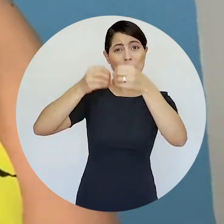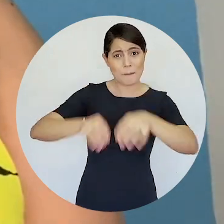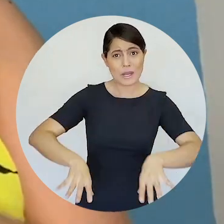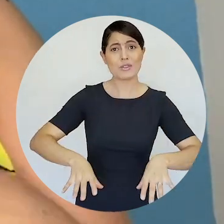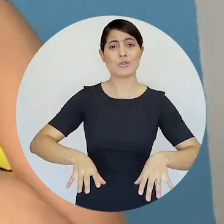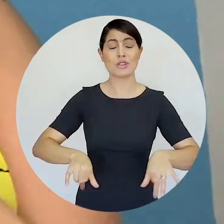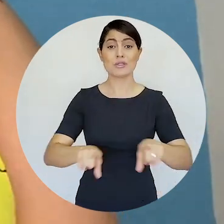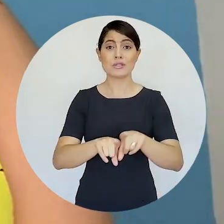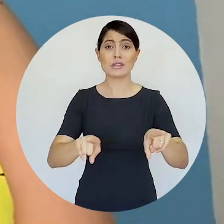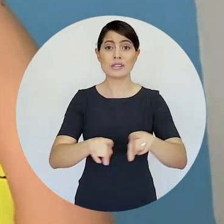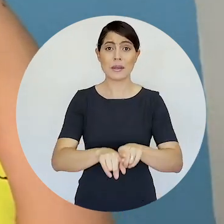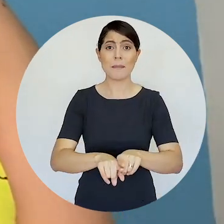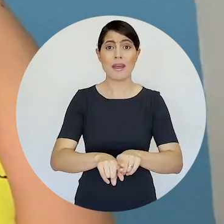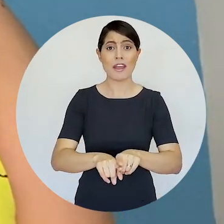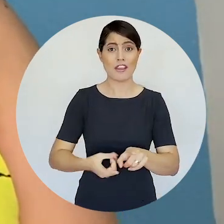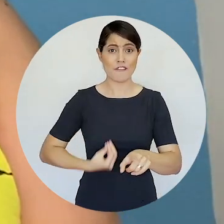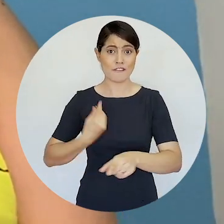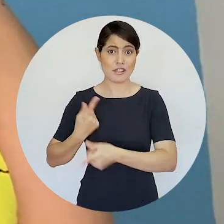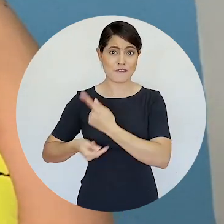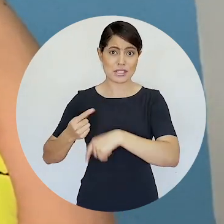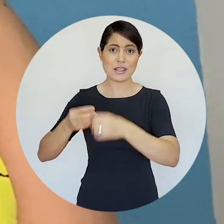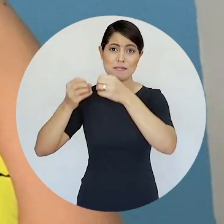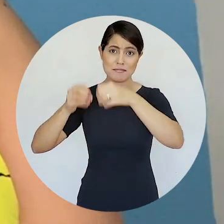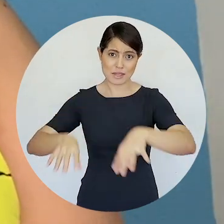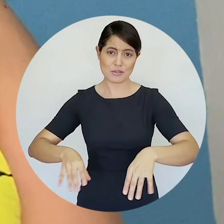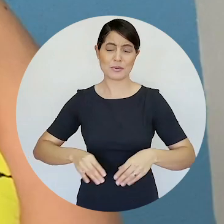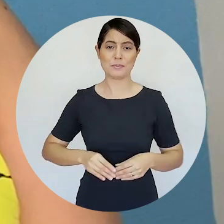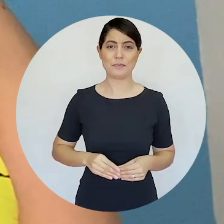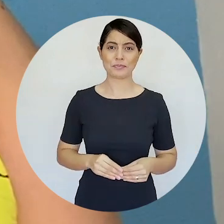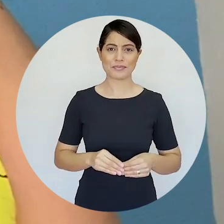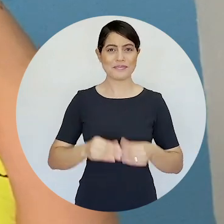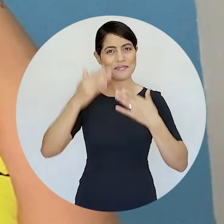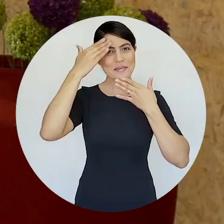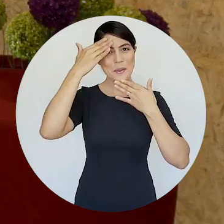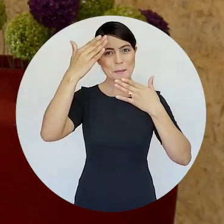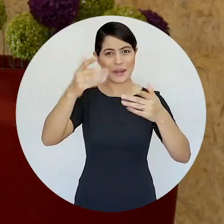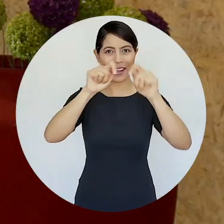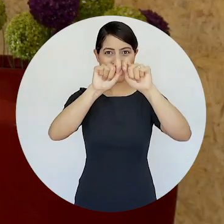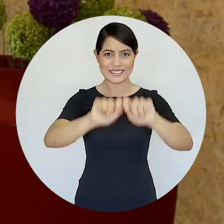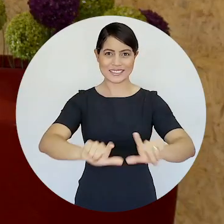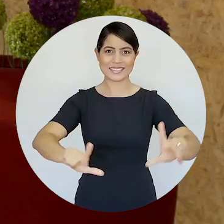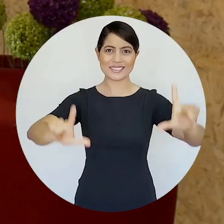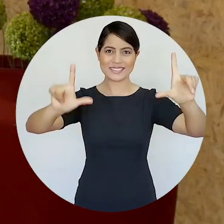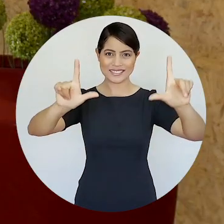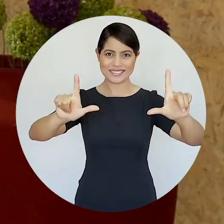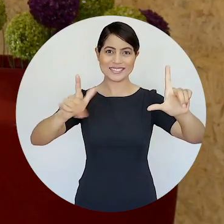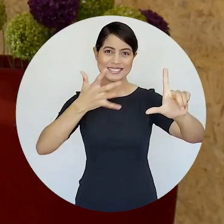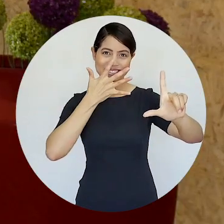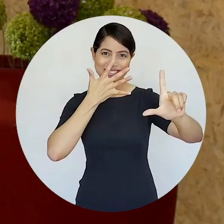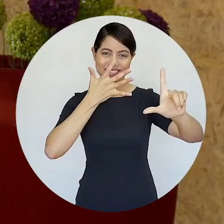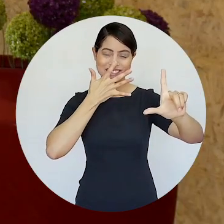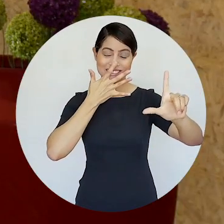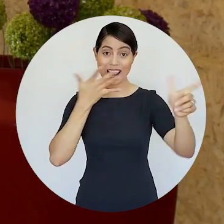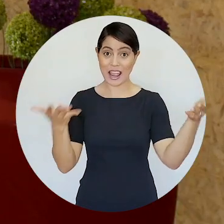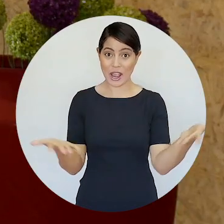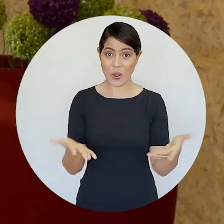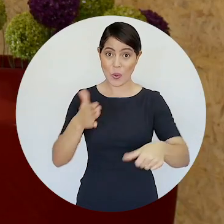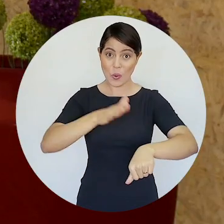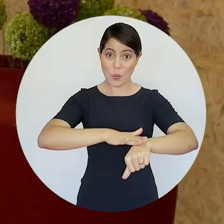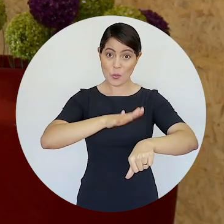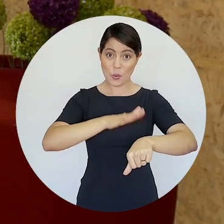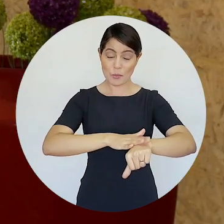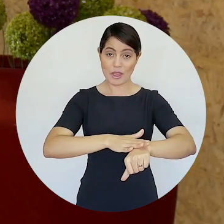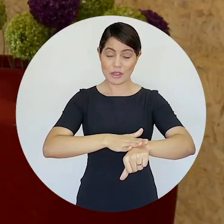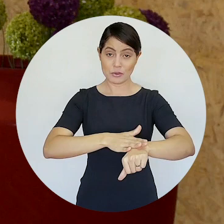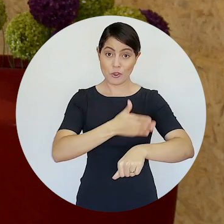saúde, prejuízos à nossa educação e prejuízo também às nossas finanças. Obrigado por assistir conosco este